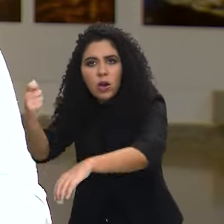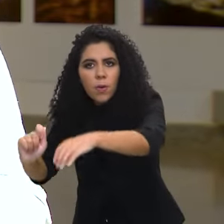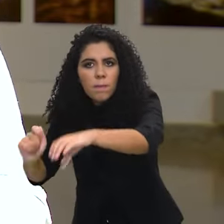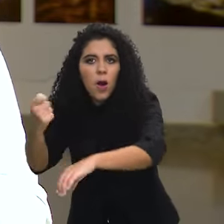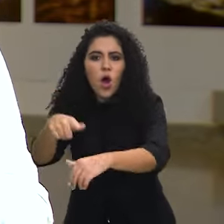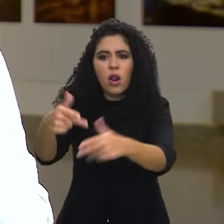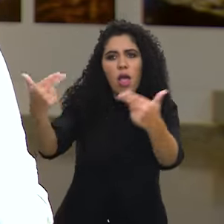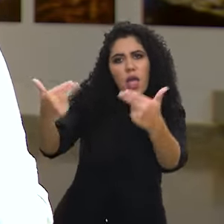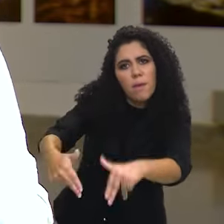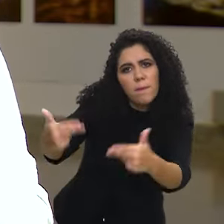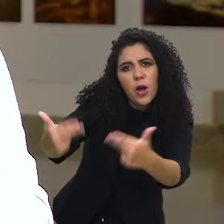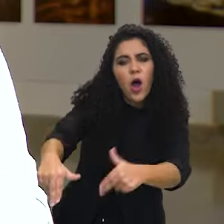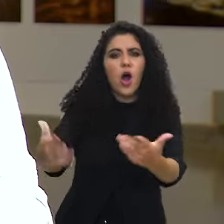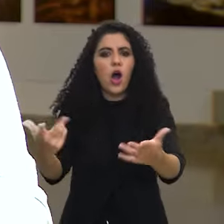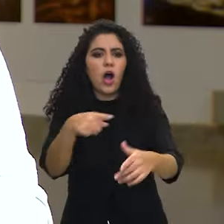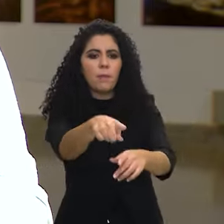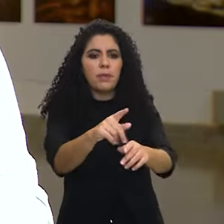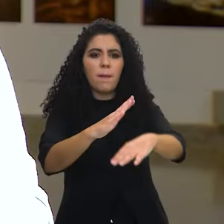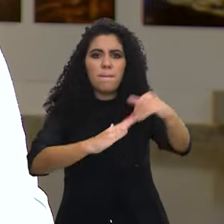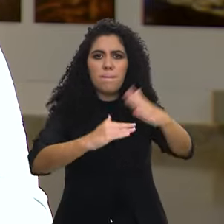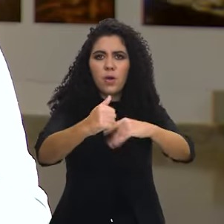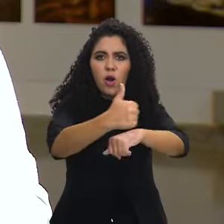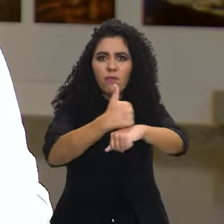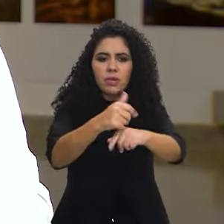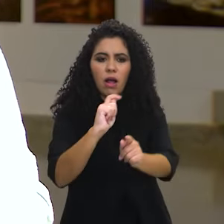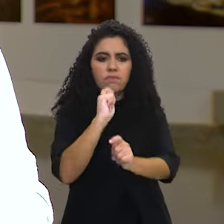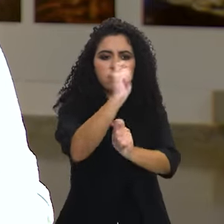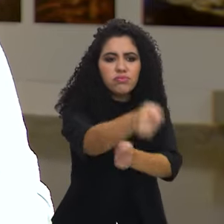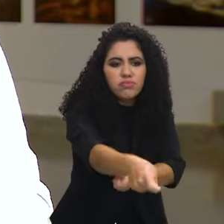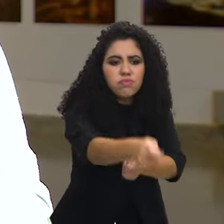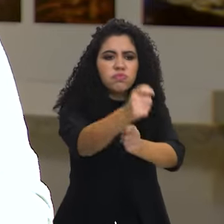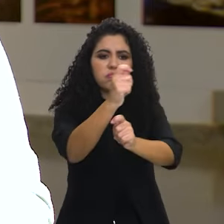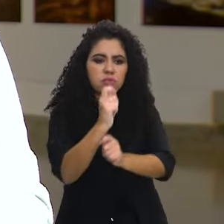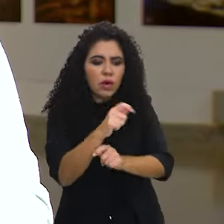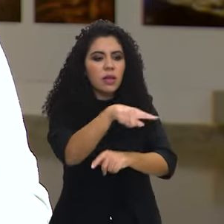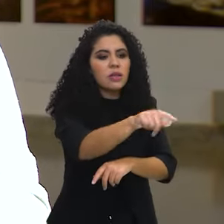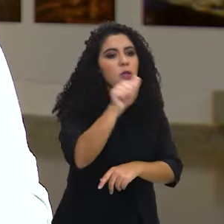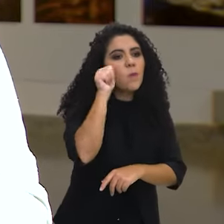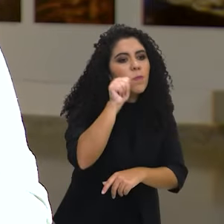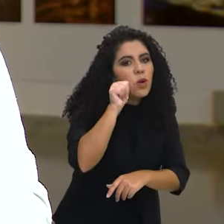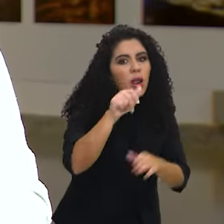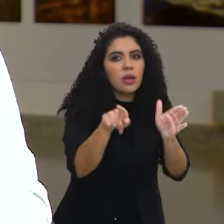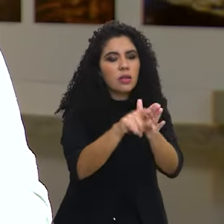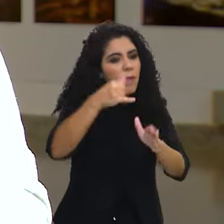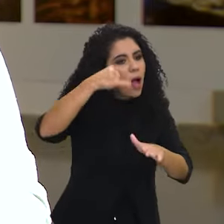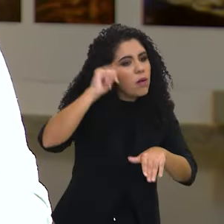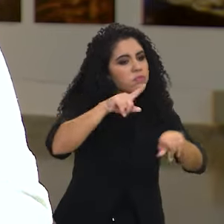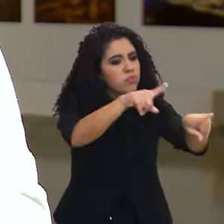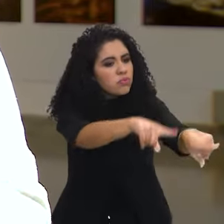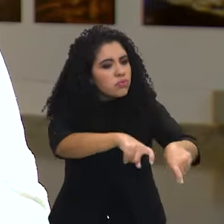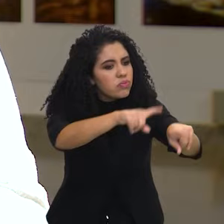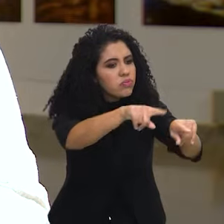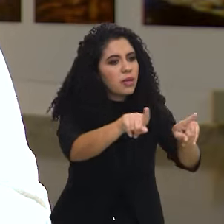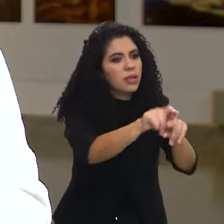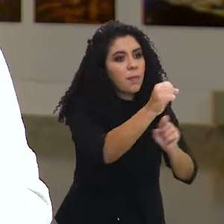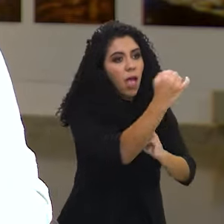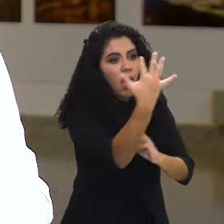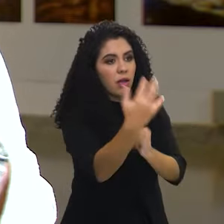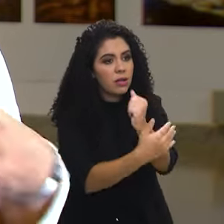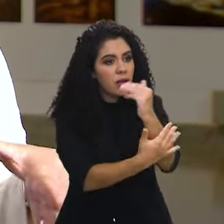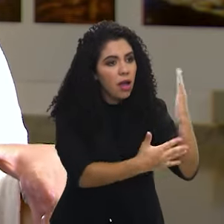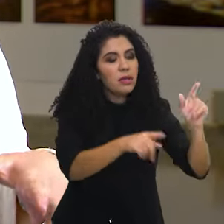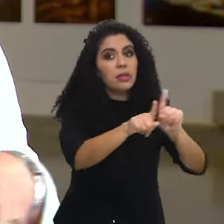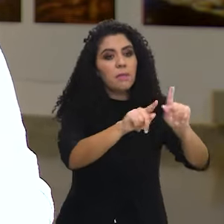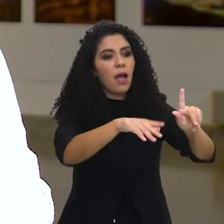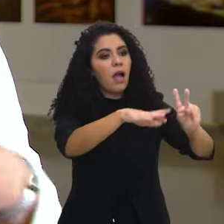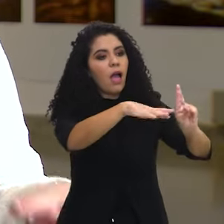do hip hop né das pescadoras marisqueiras né e das mulheres do campo da floresta das águas Então